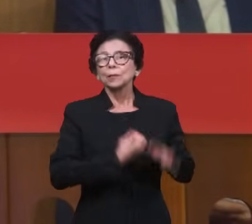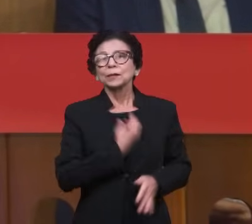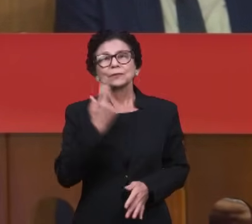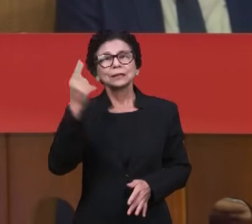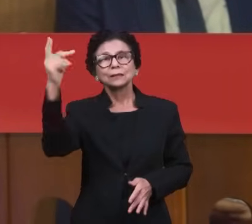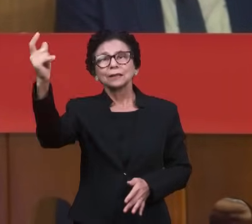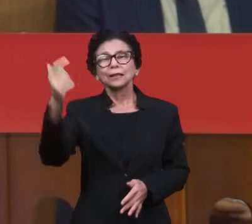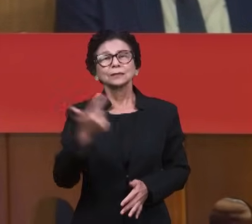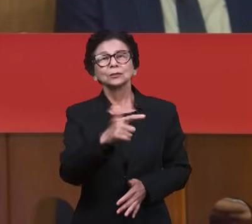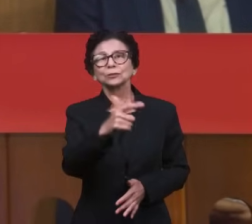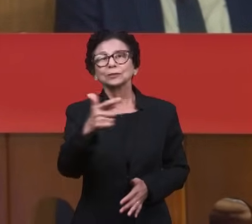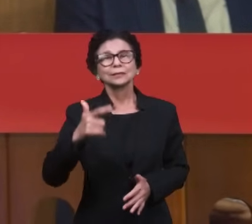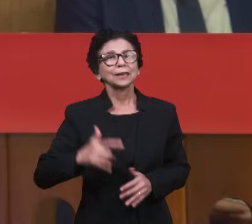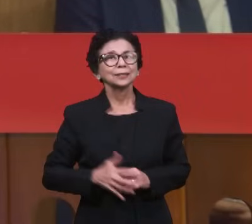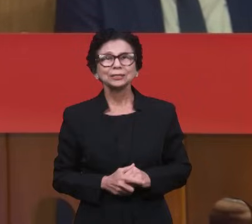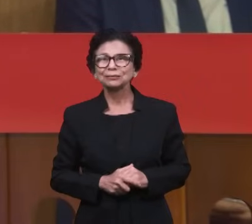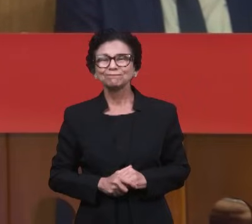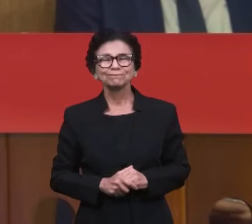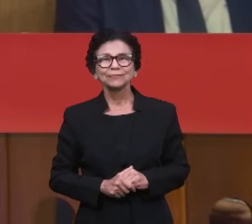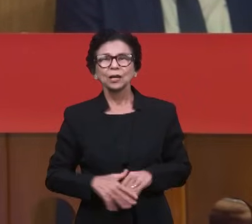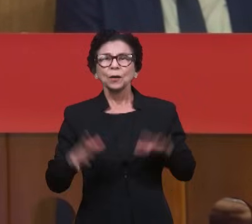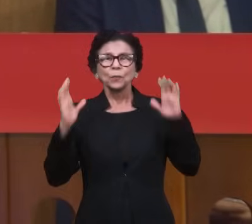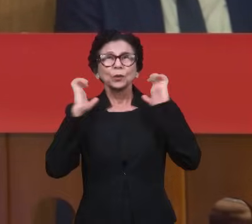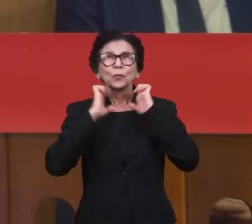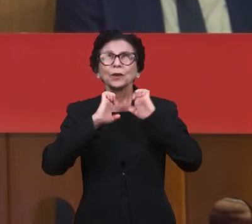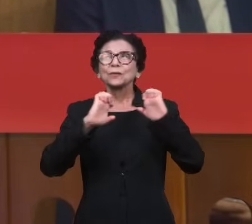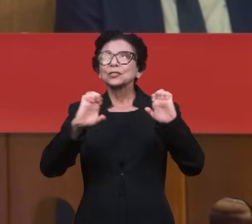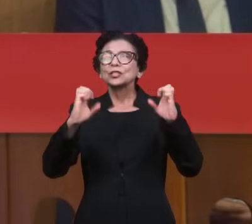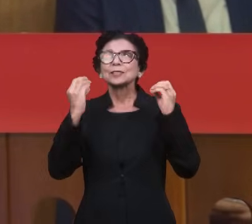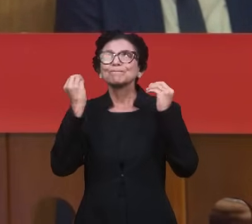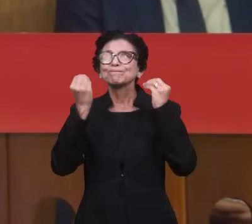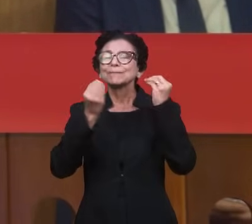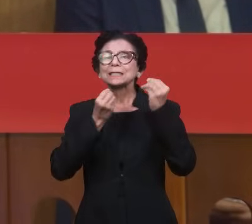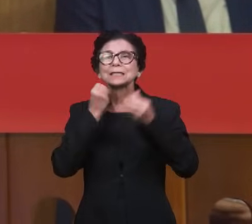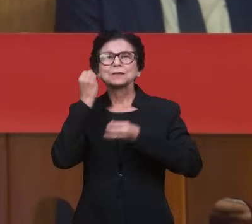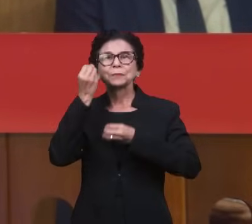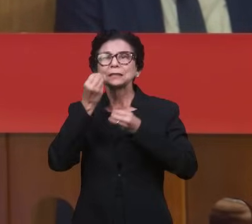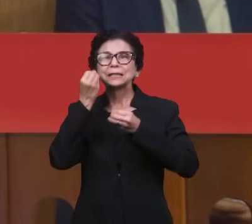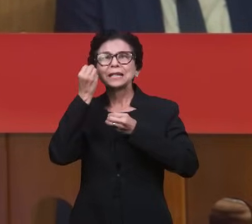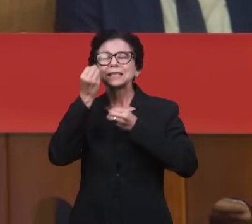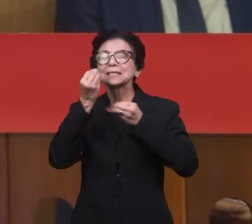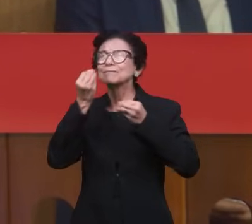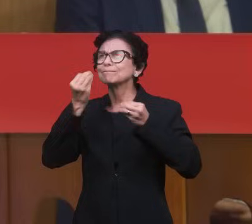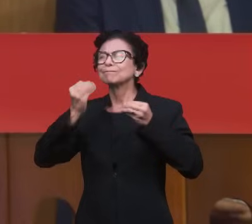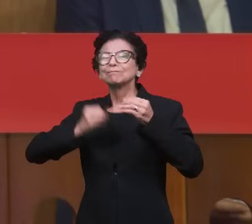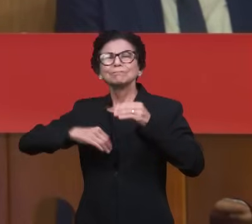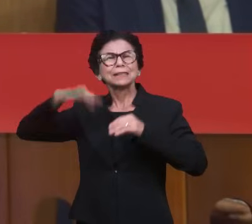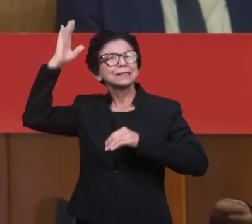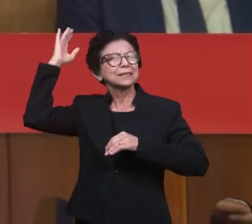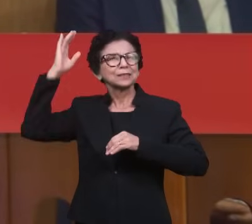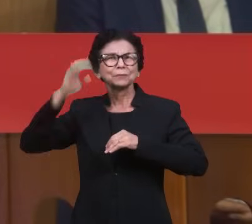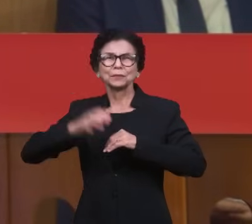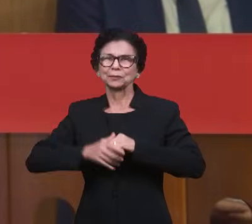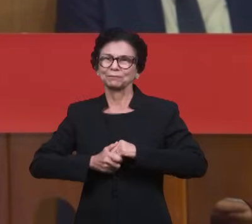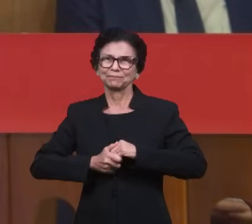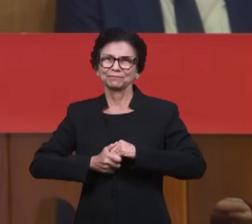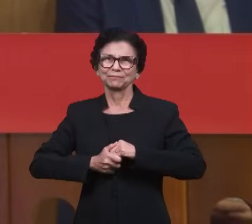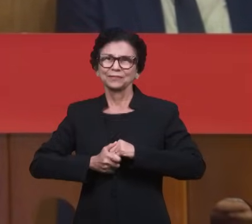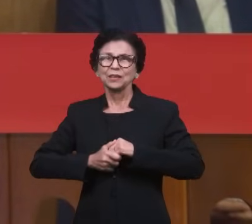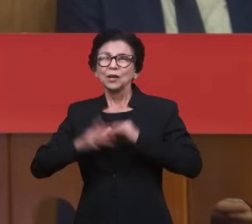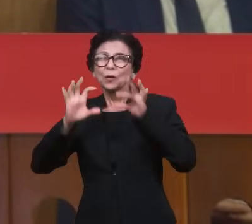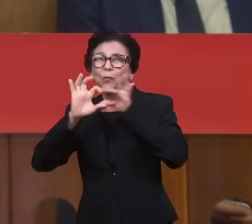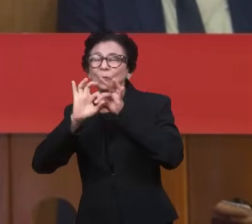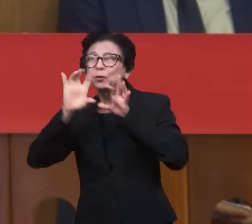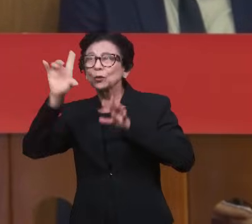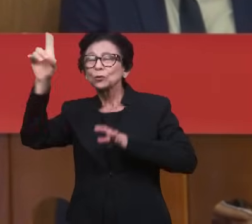Evangelho, ele transcende, mostrar ao homem que existe essa vida, mas que Deus ama o homem de tal maneira,